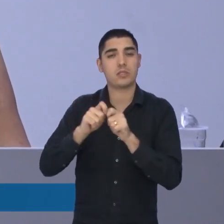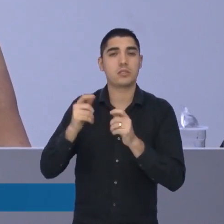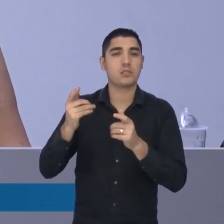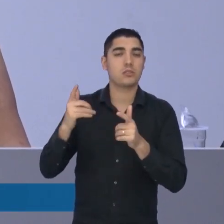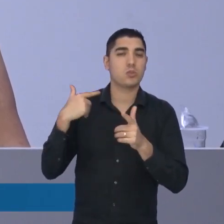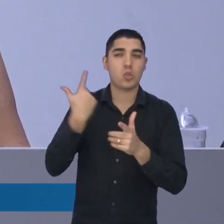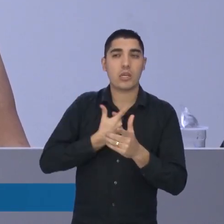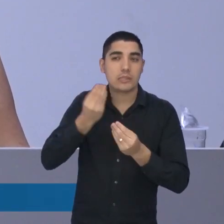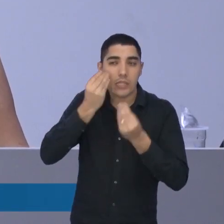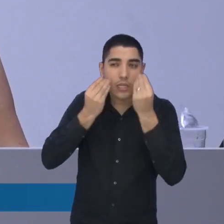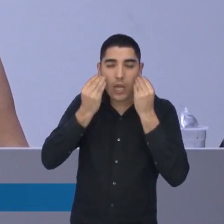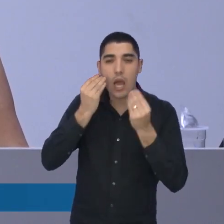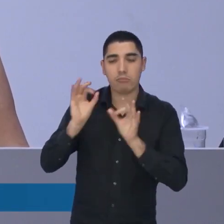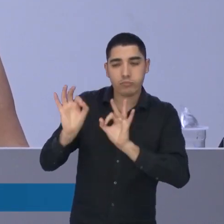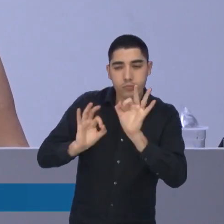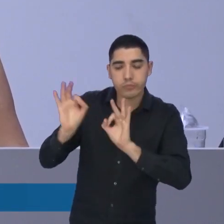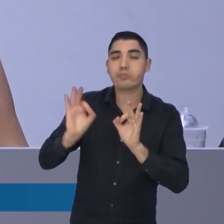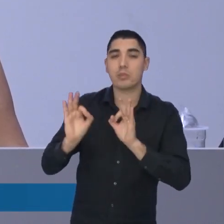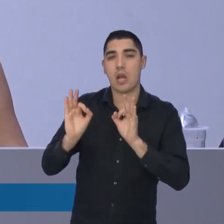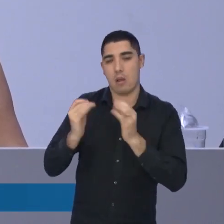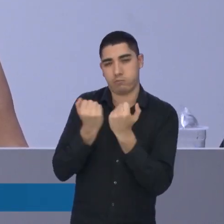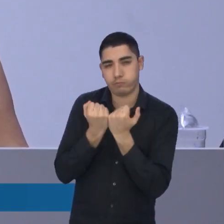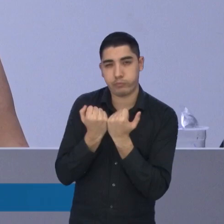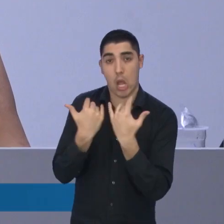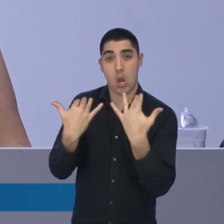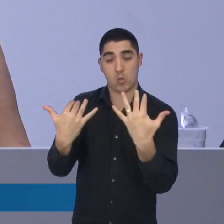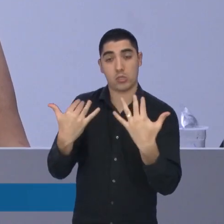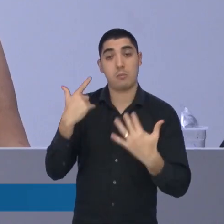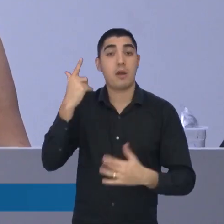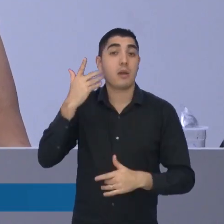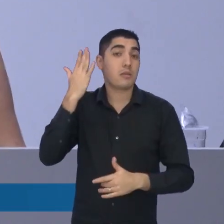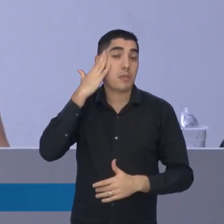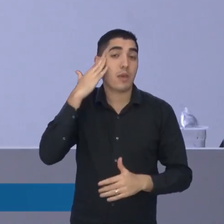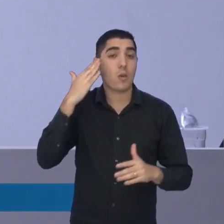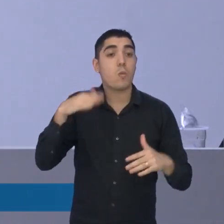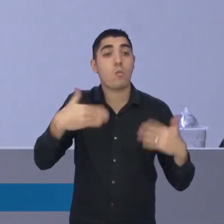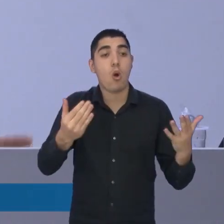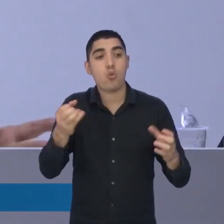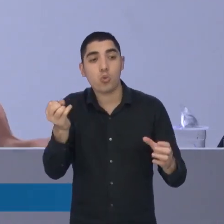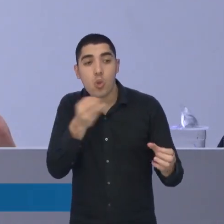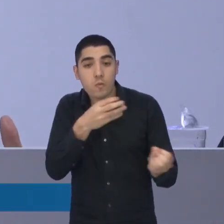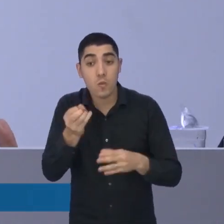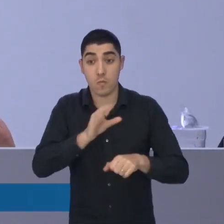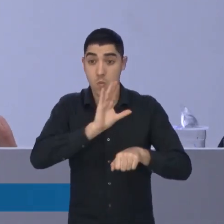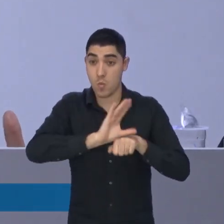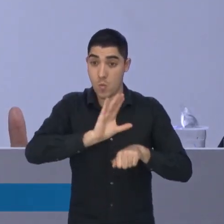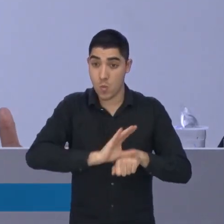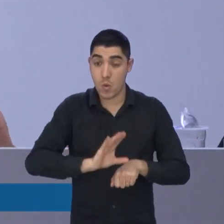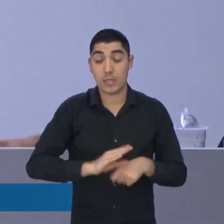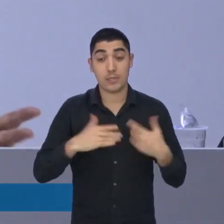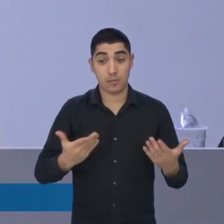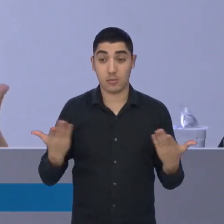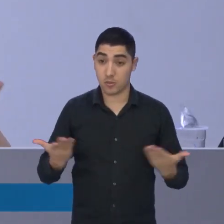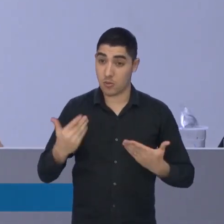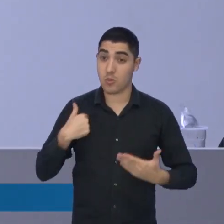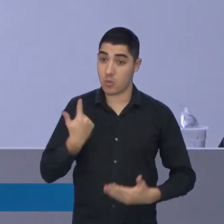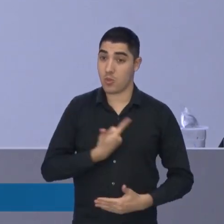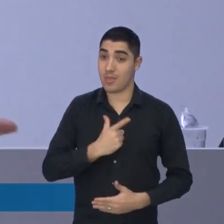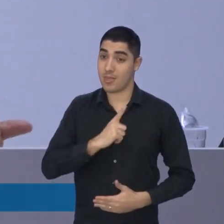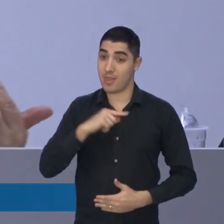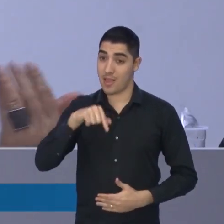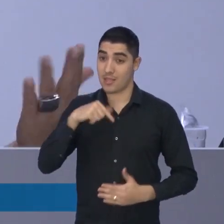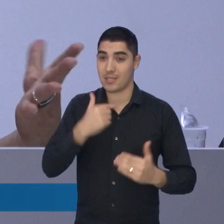né? E o Carlinhos estava presente, Bastos, e fica aqui a nossa tarefa, que eu acho que